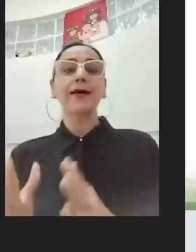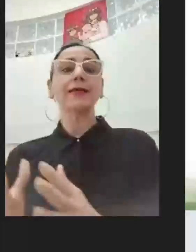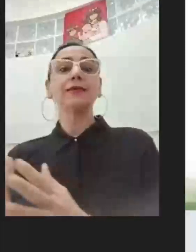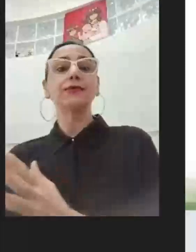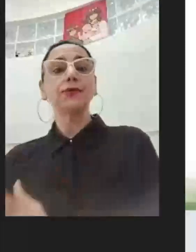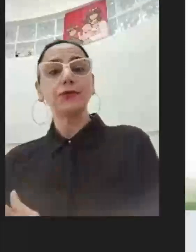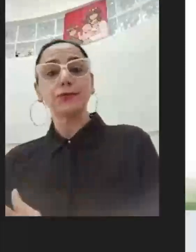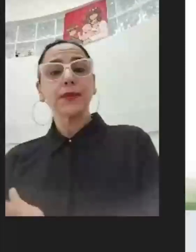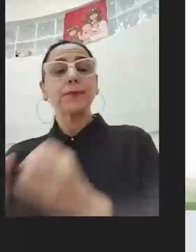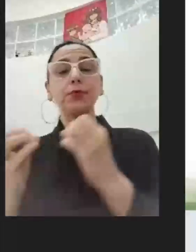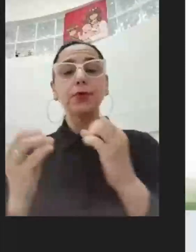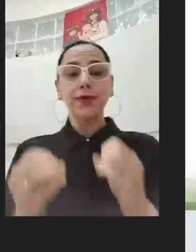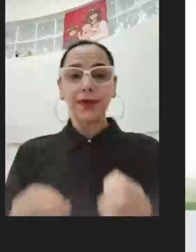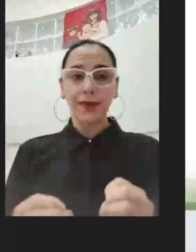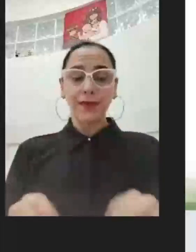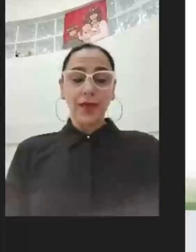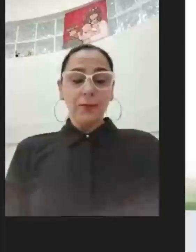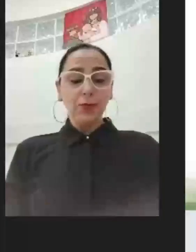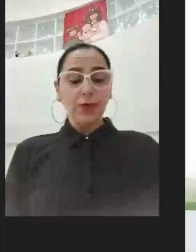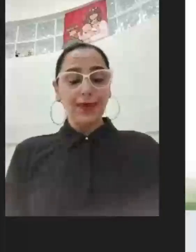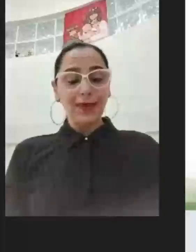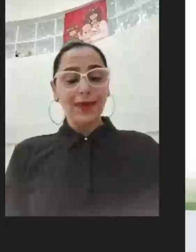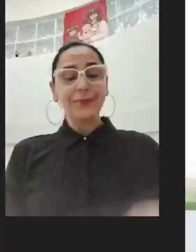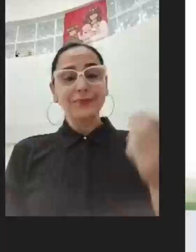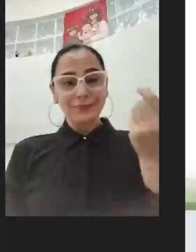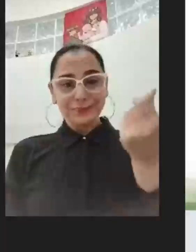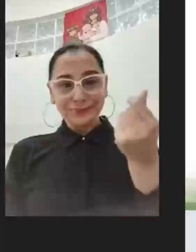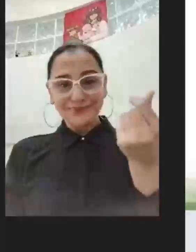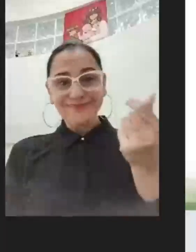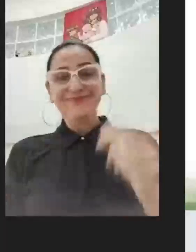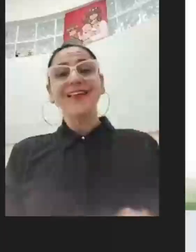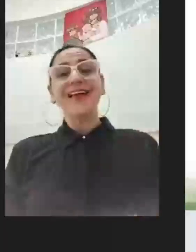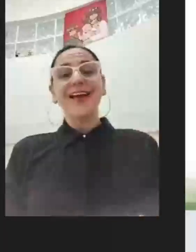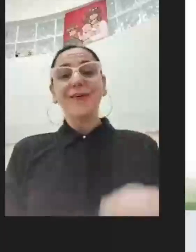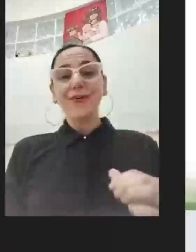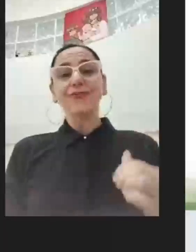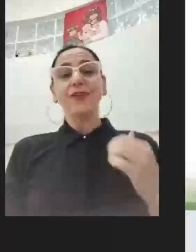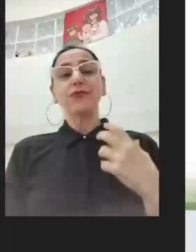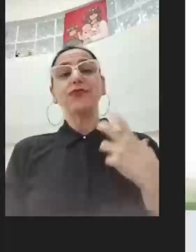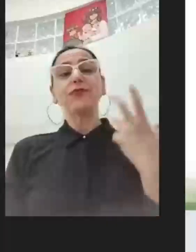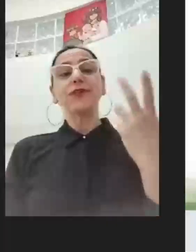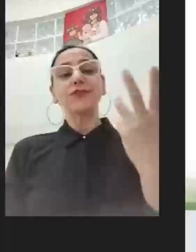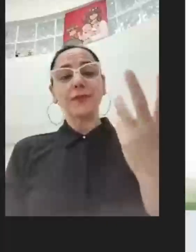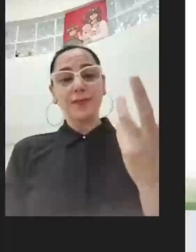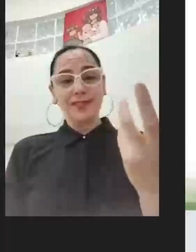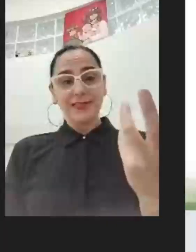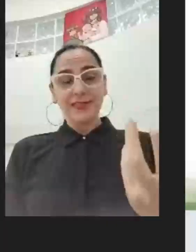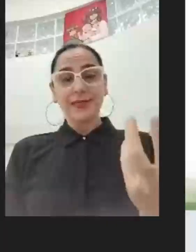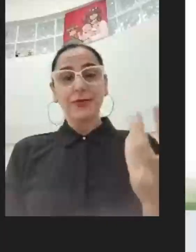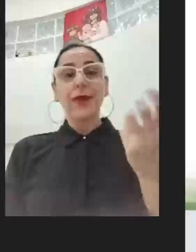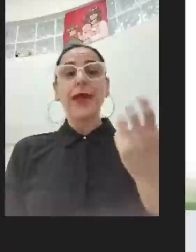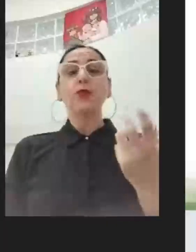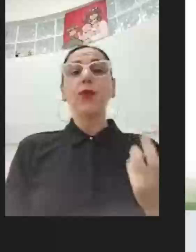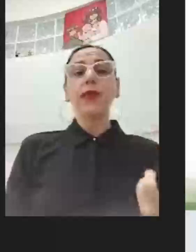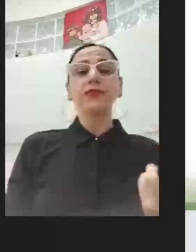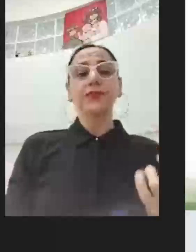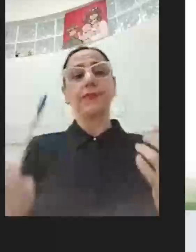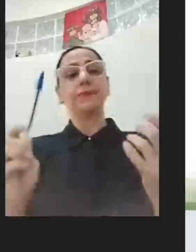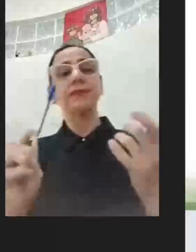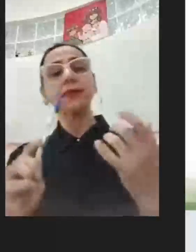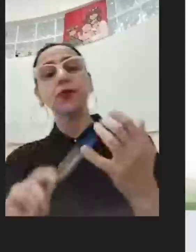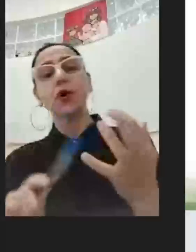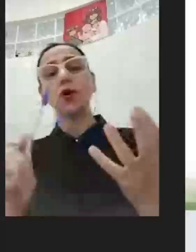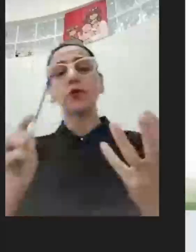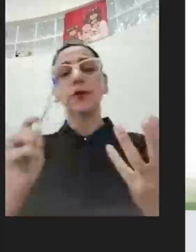hoje? Banalizou. Por quê? Porque hoje a consultoria de amamentação é